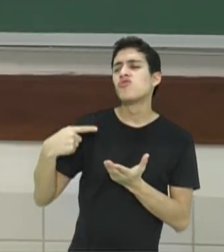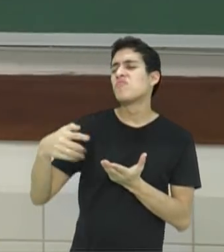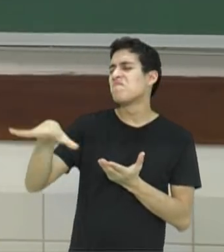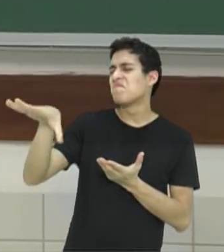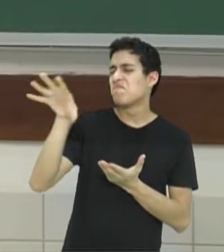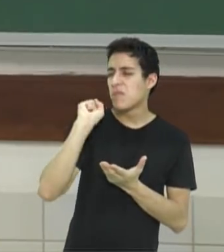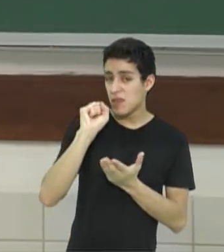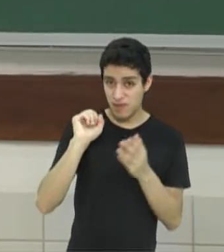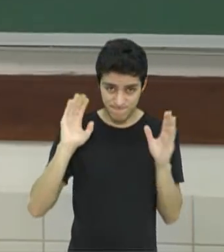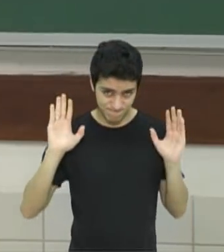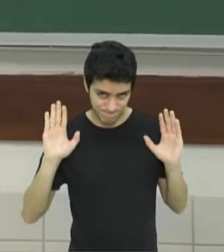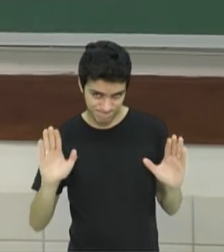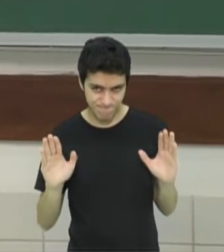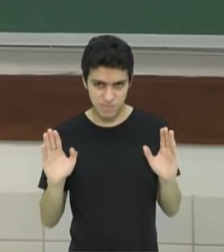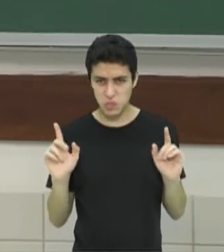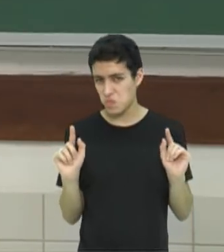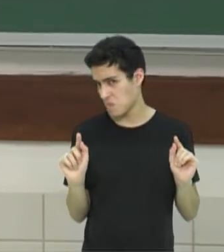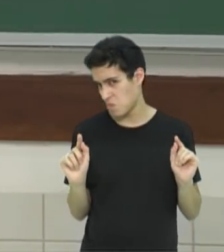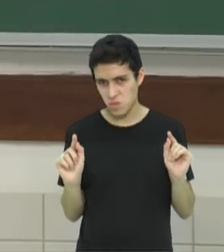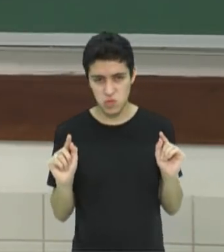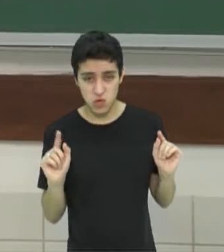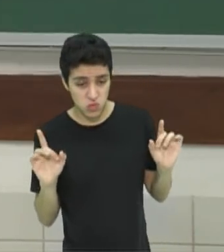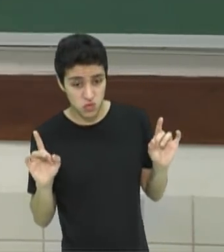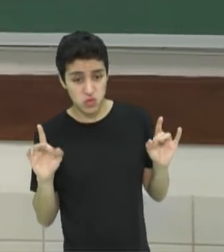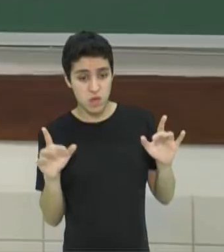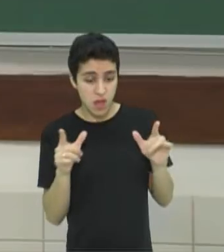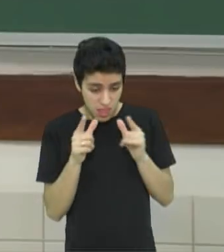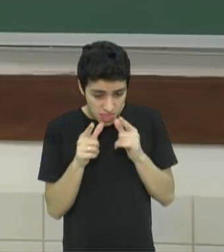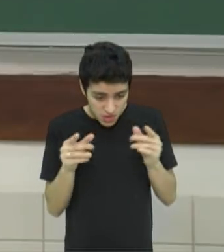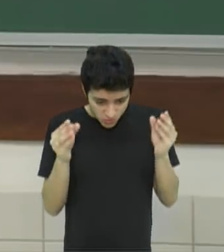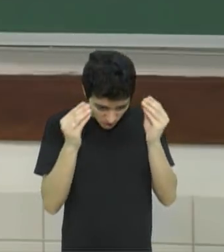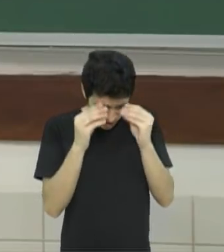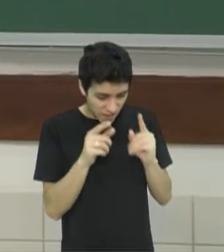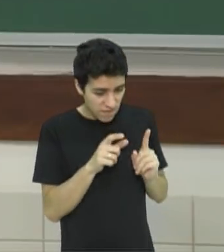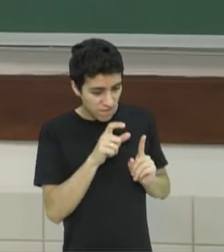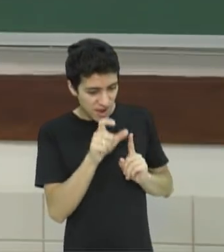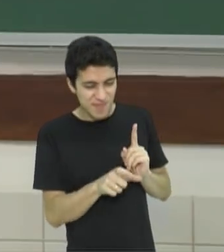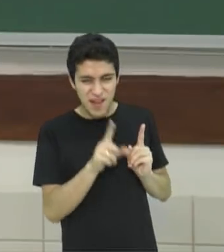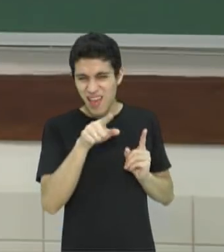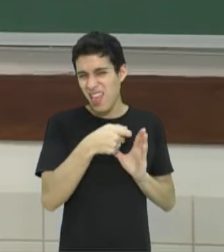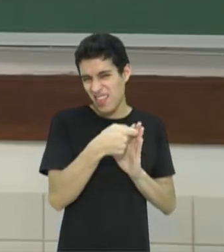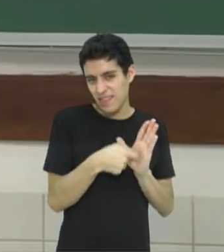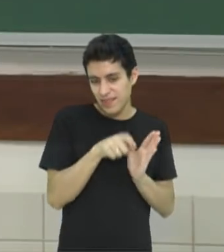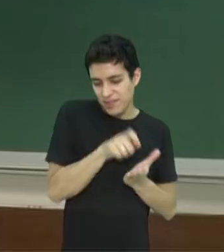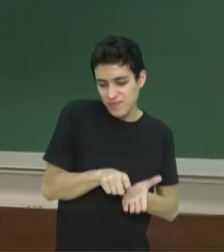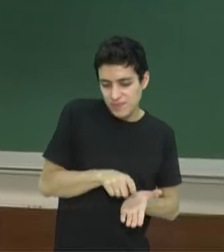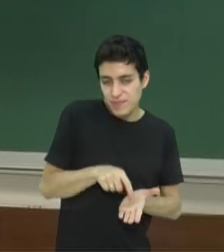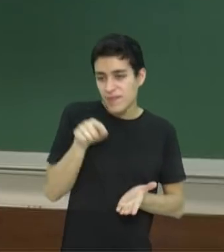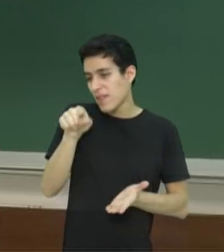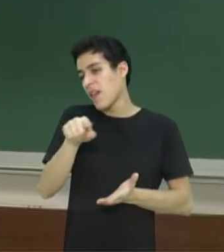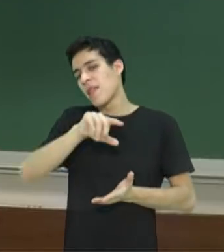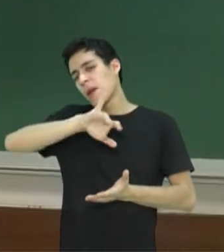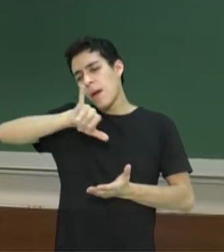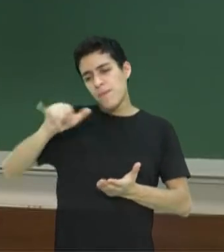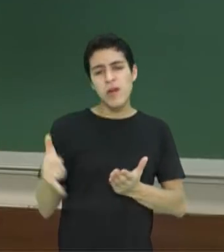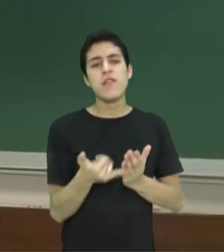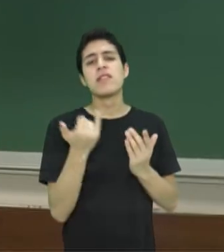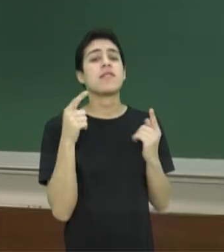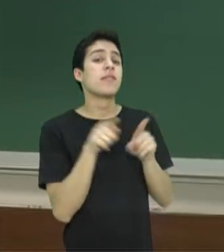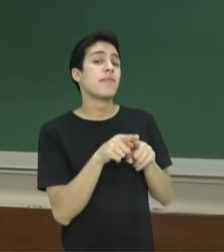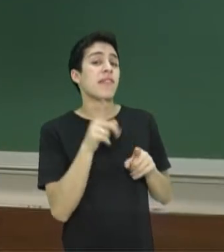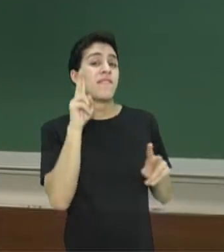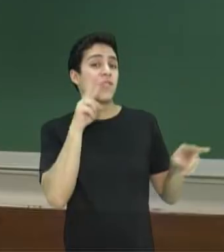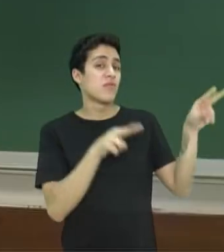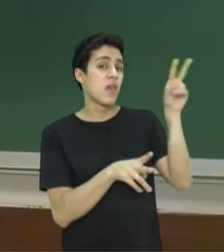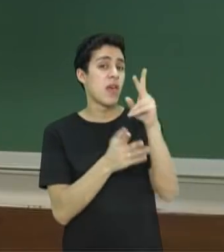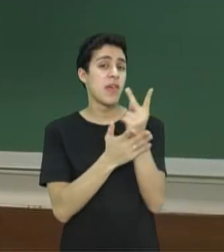ao invés de utilizar somente a linguagem verbal, linguagem escrita, ele utiliza-se também das